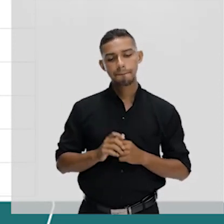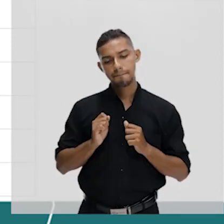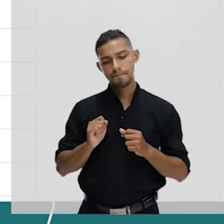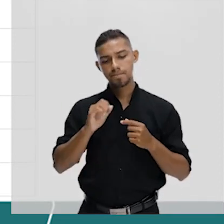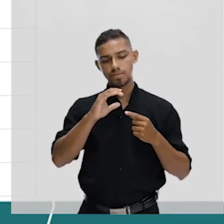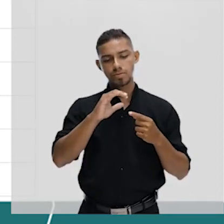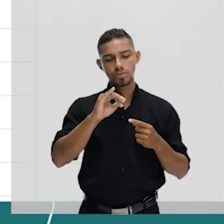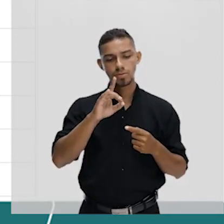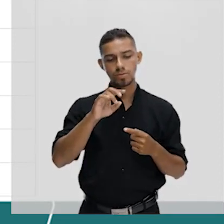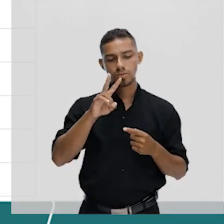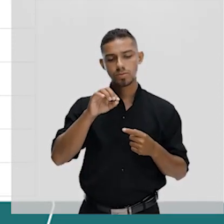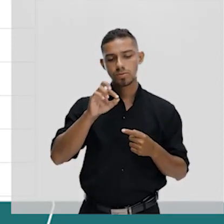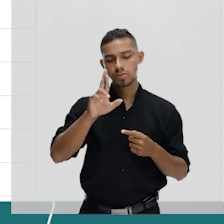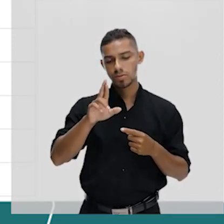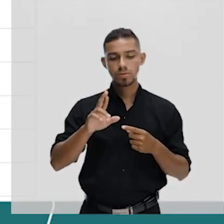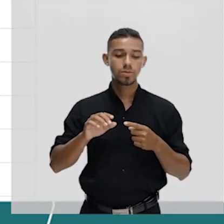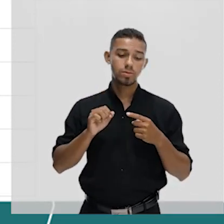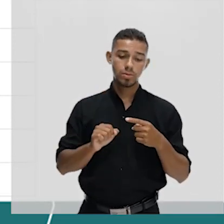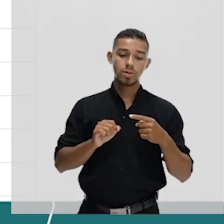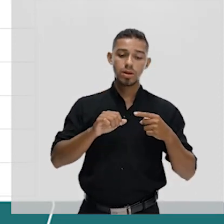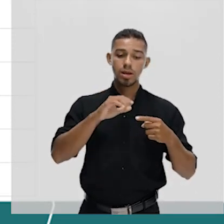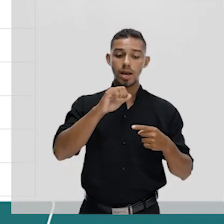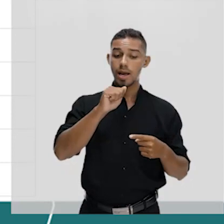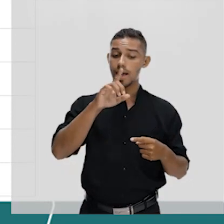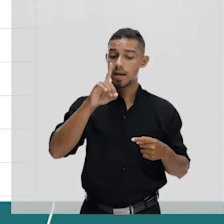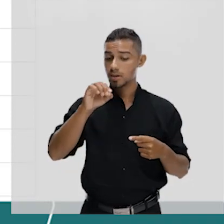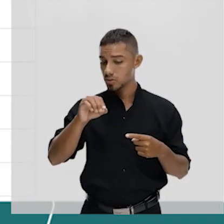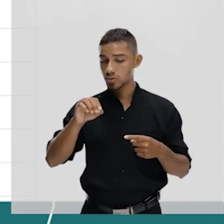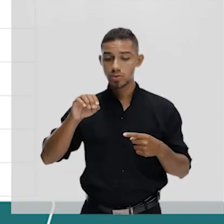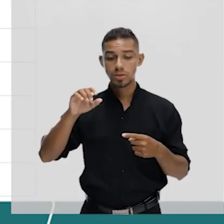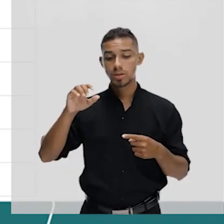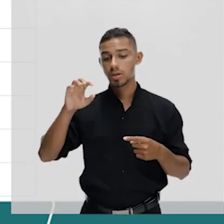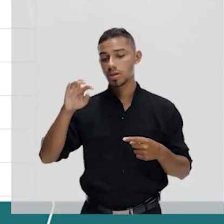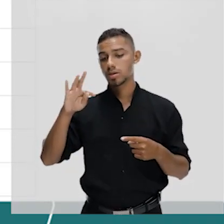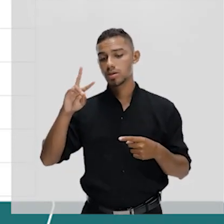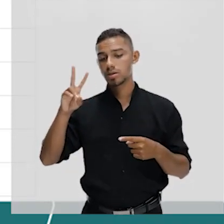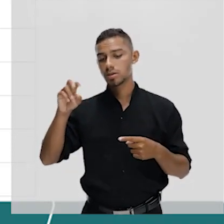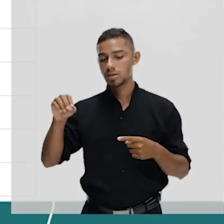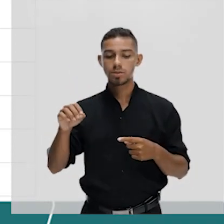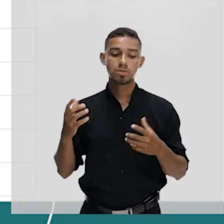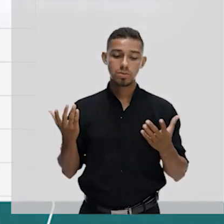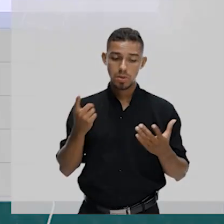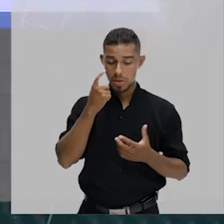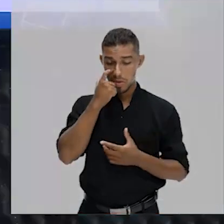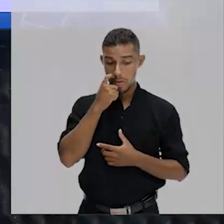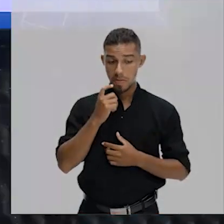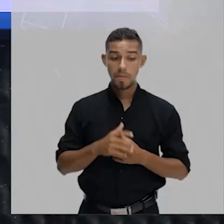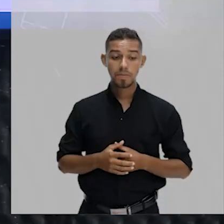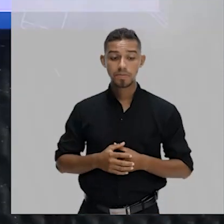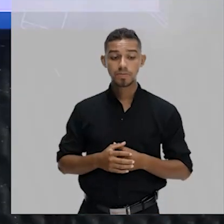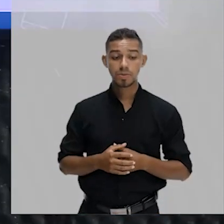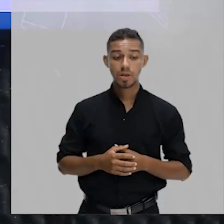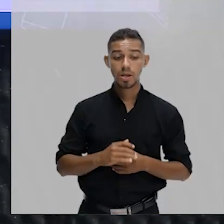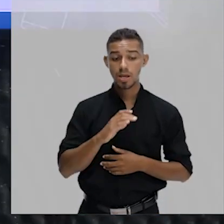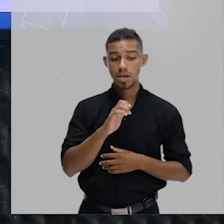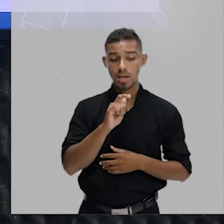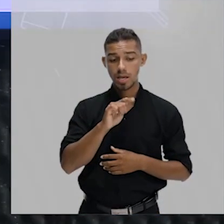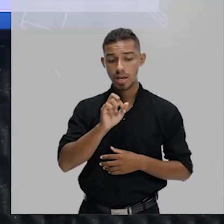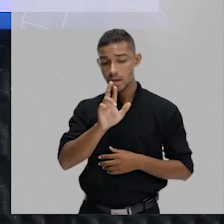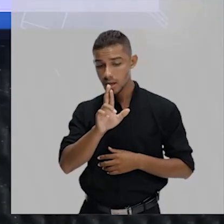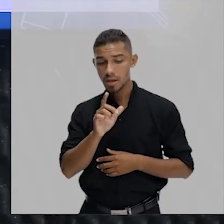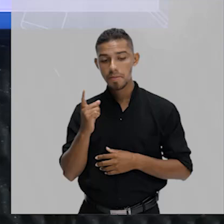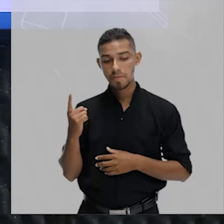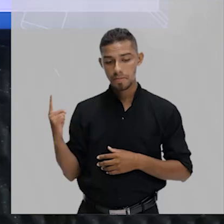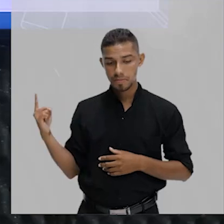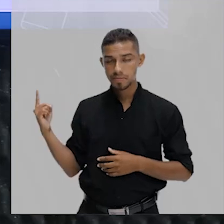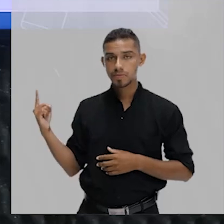ter cativado e cativo. Cegar, posso ter também cegado ou cego.